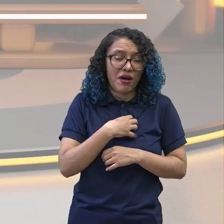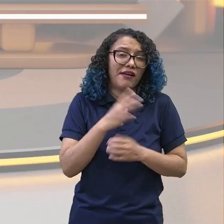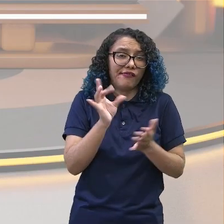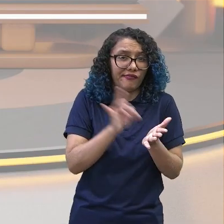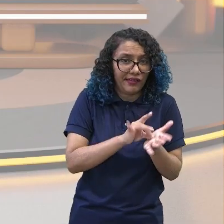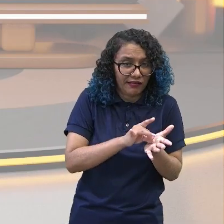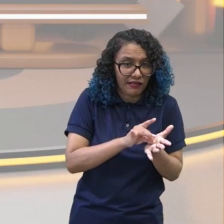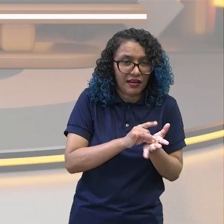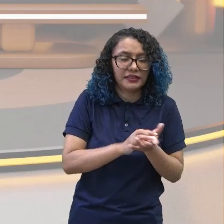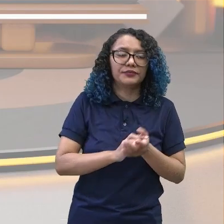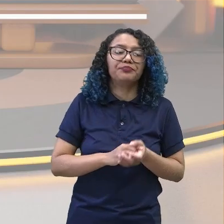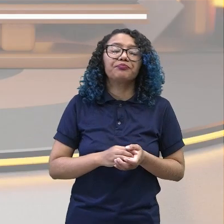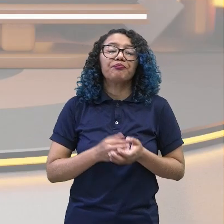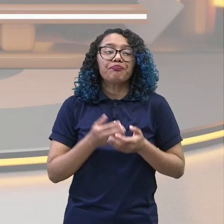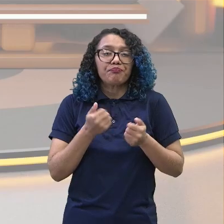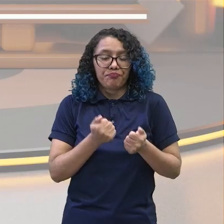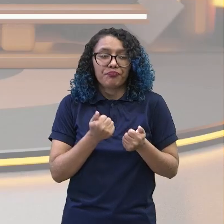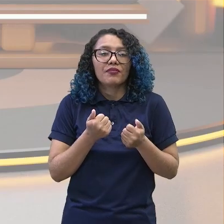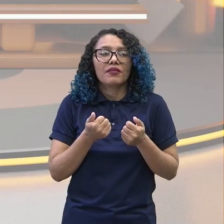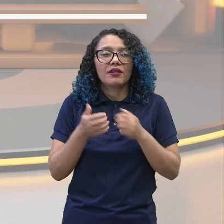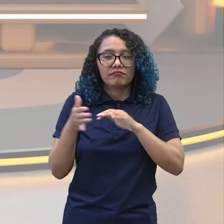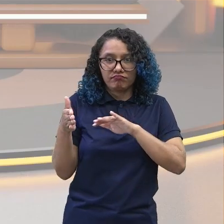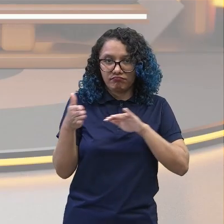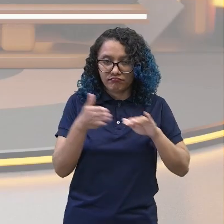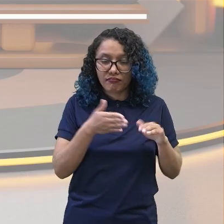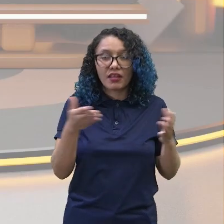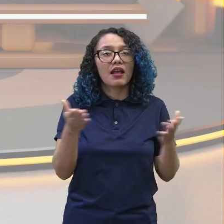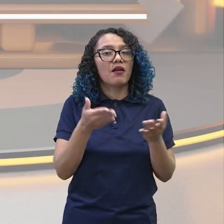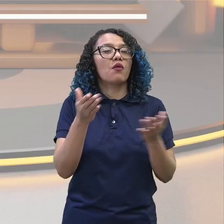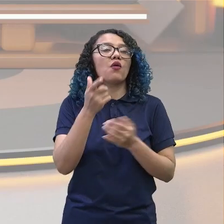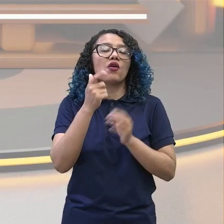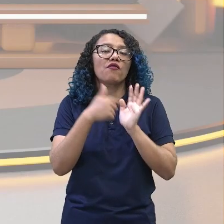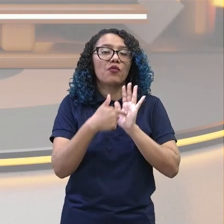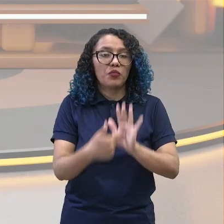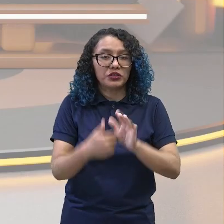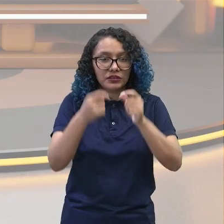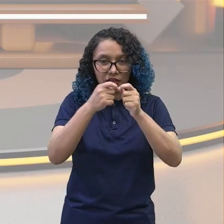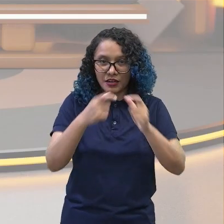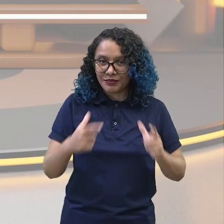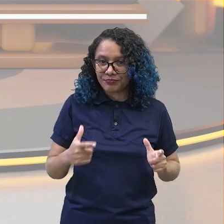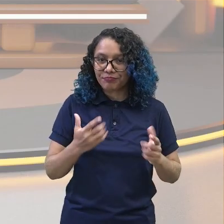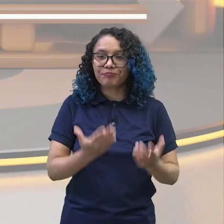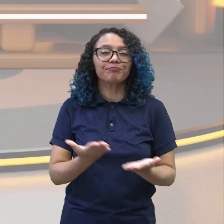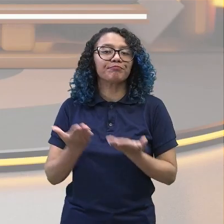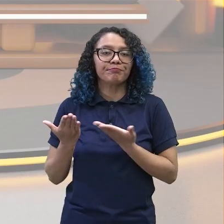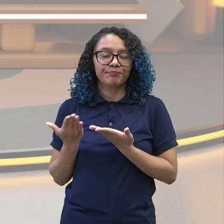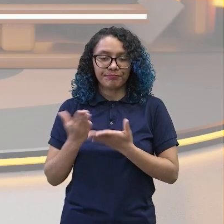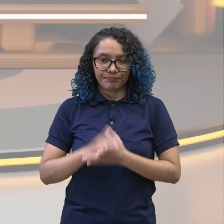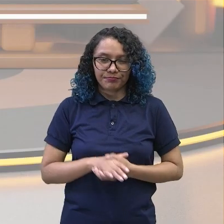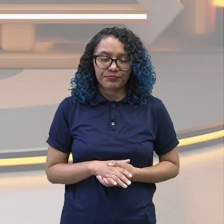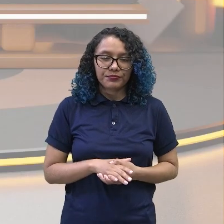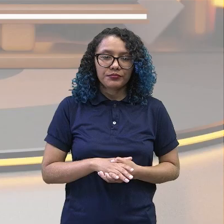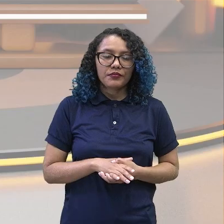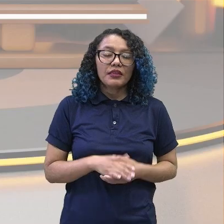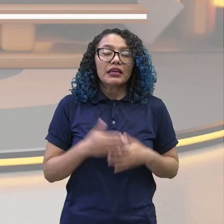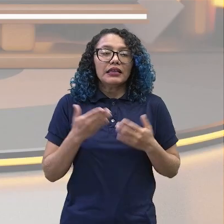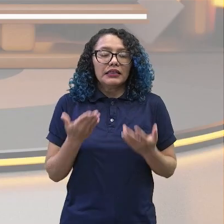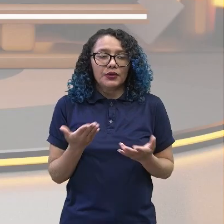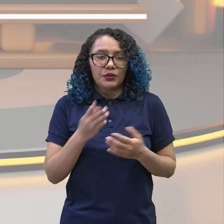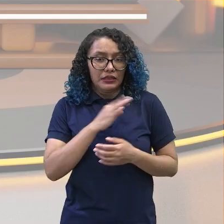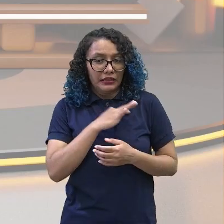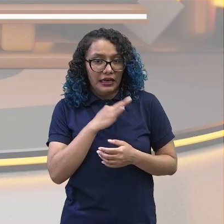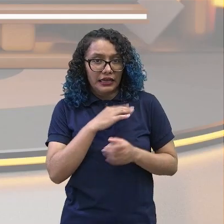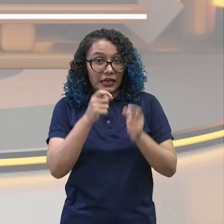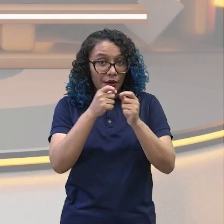cilíndricas. E agora a gente vai entender um pouco sobre as projeções cônicas. Acompanhe aqui comigo. Olha, na projeção